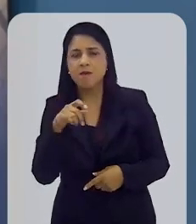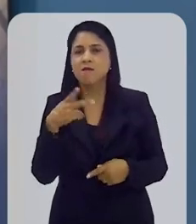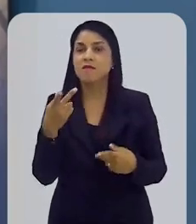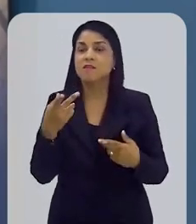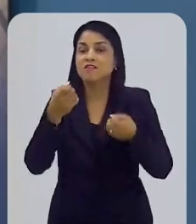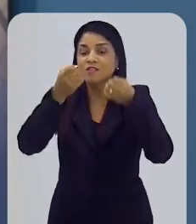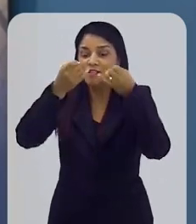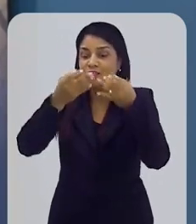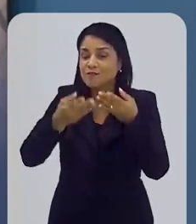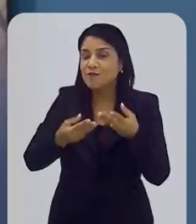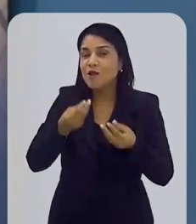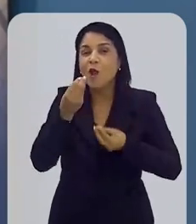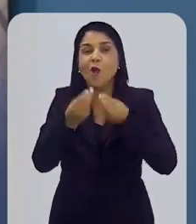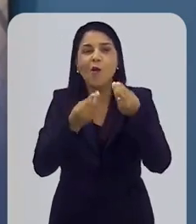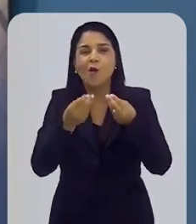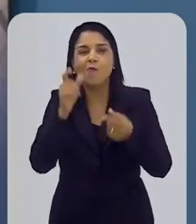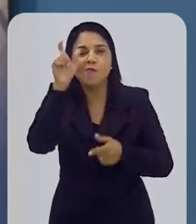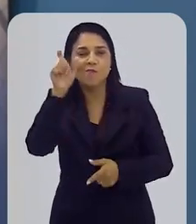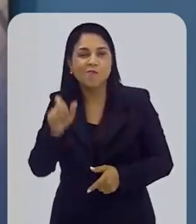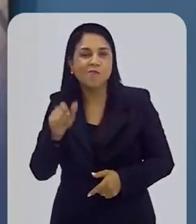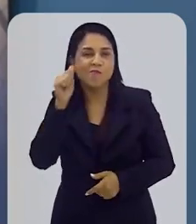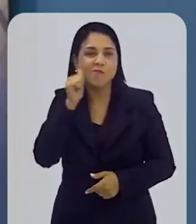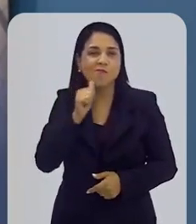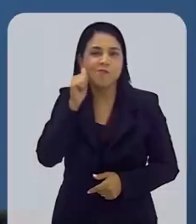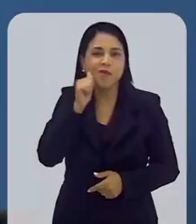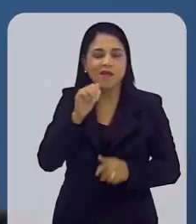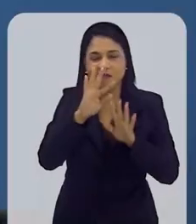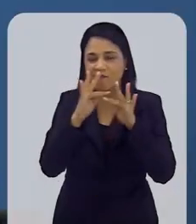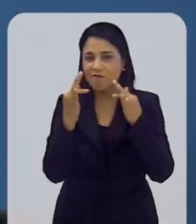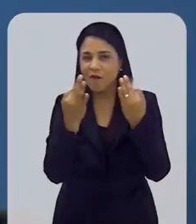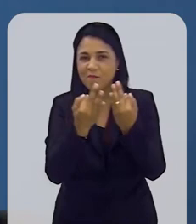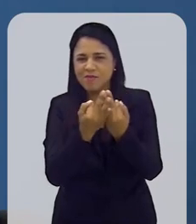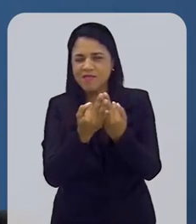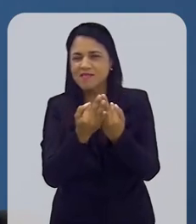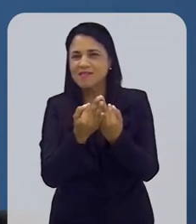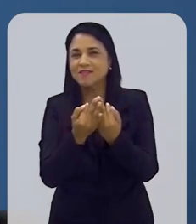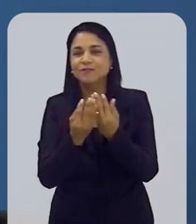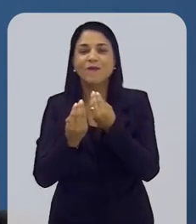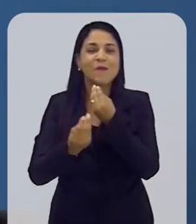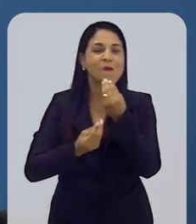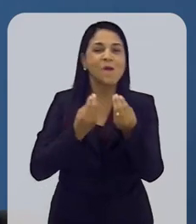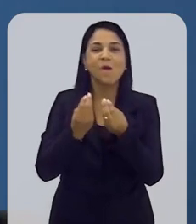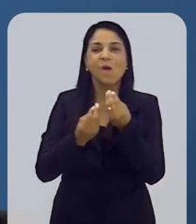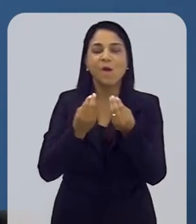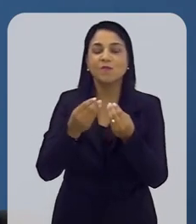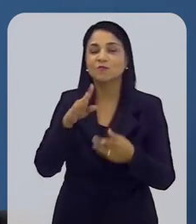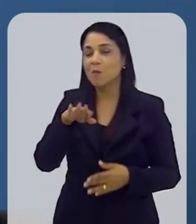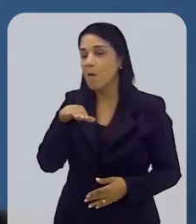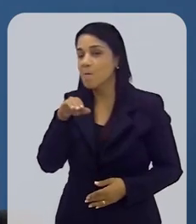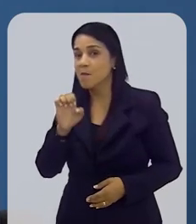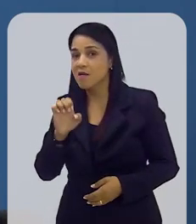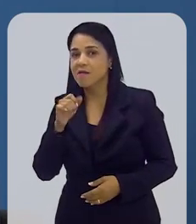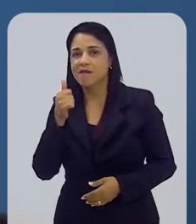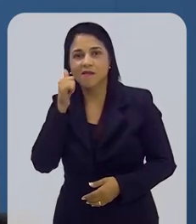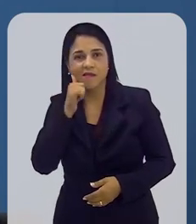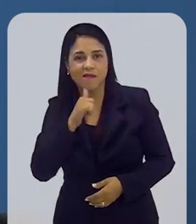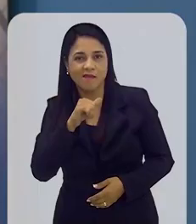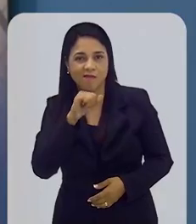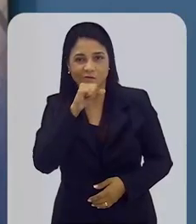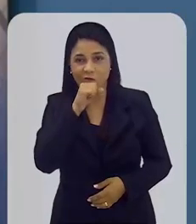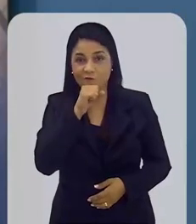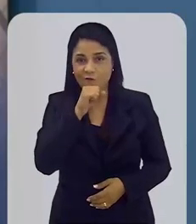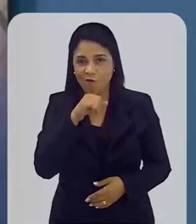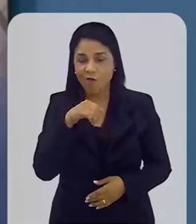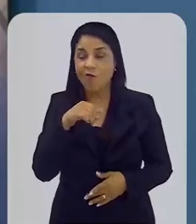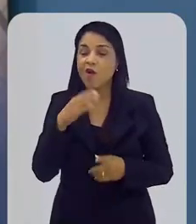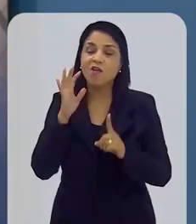Eu queria que você falasse um pouco das mulheres, dessa sua raiz, né? A sua mãe e a sua avó.